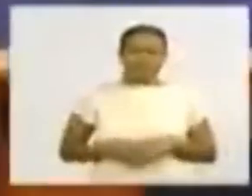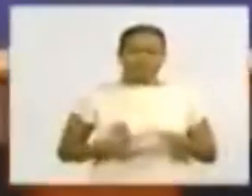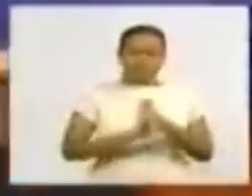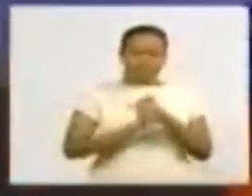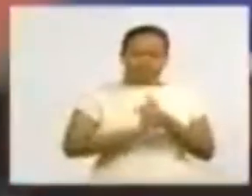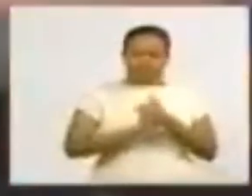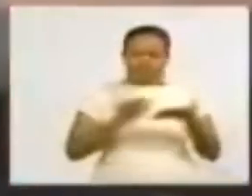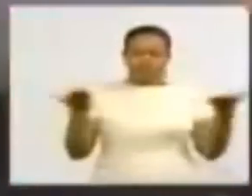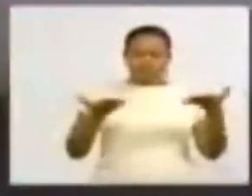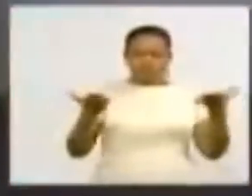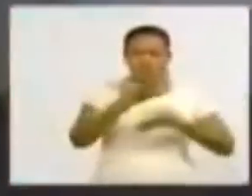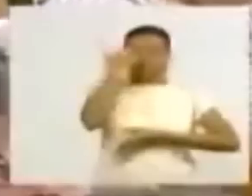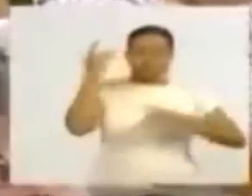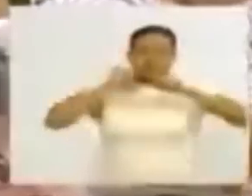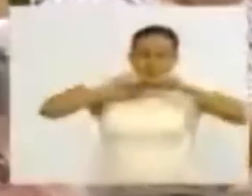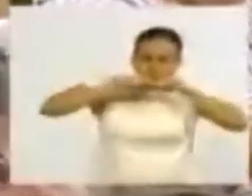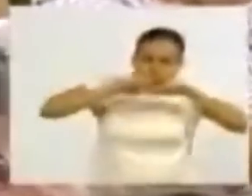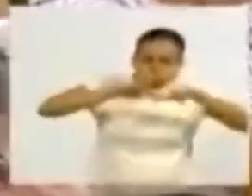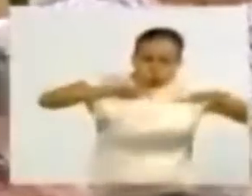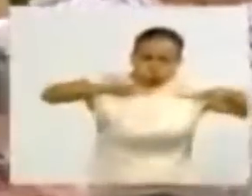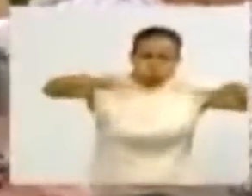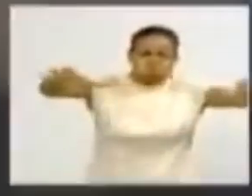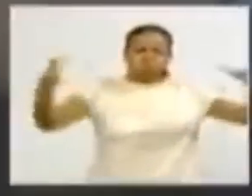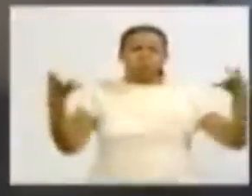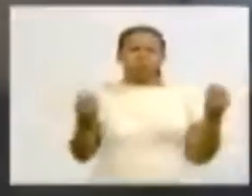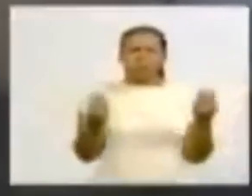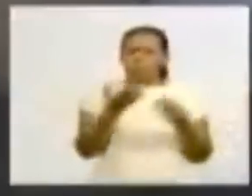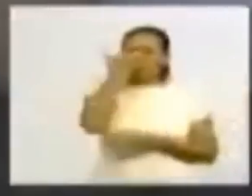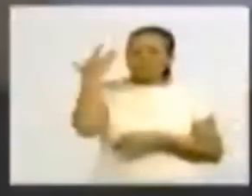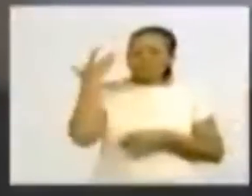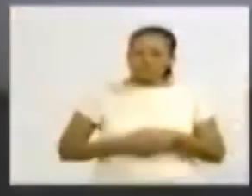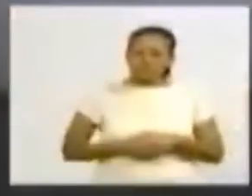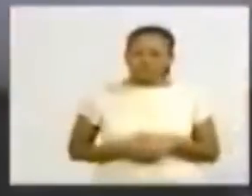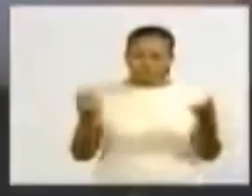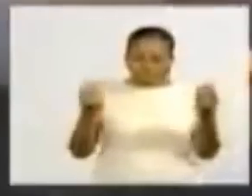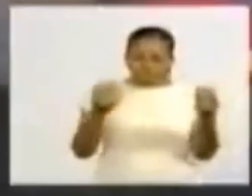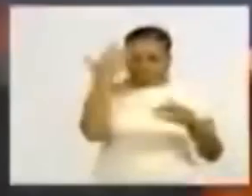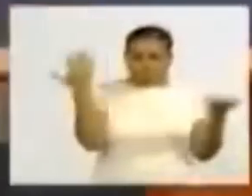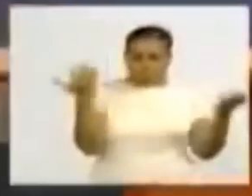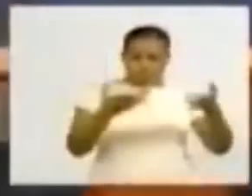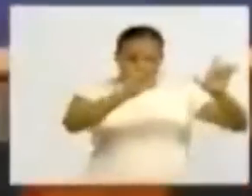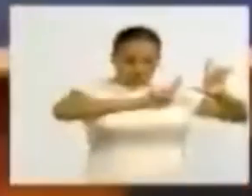Essa canção nova está cheia hoje. E muitos nos acompanham de casa.